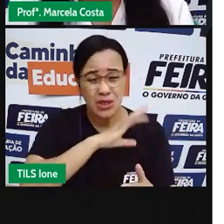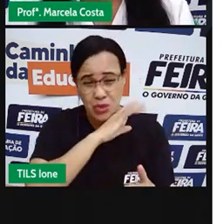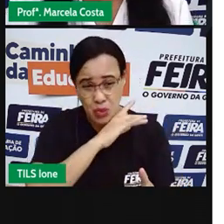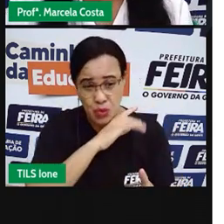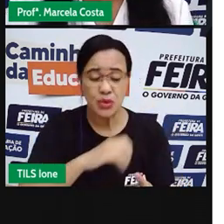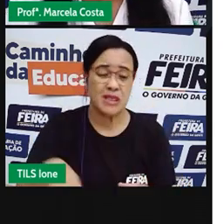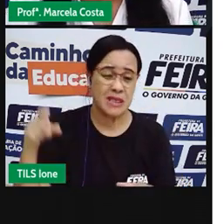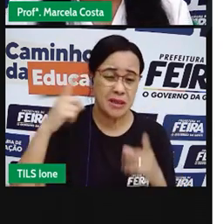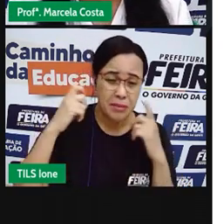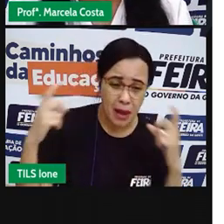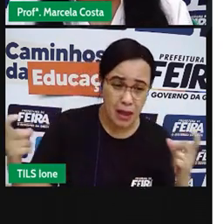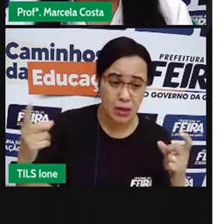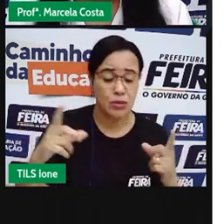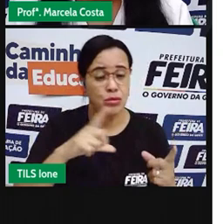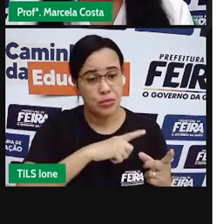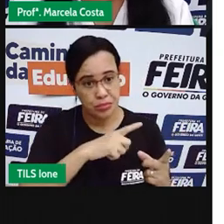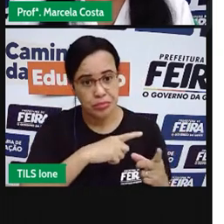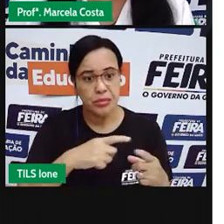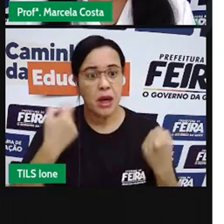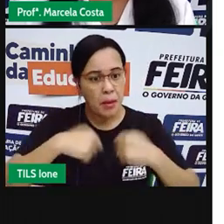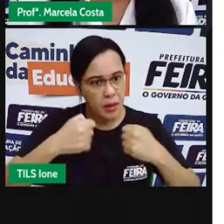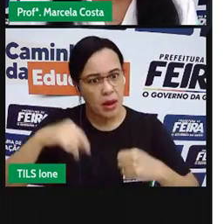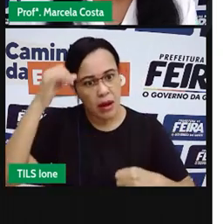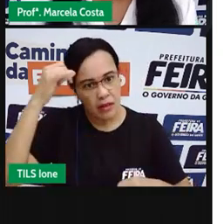vizinho, né?